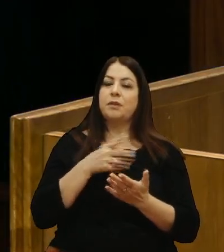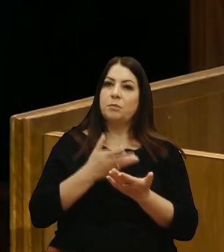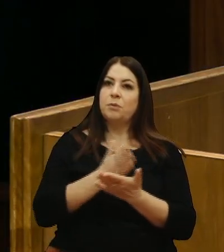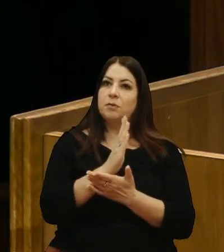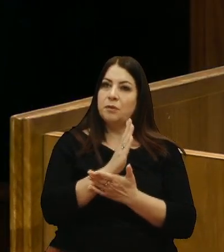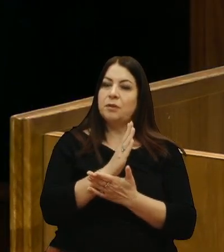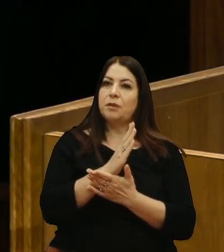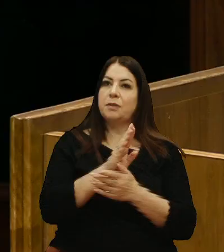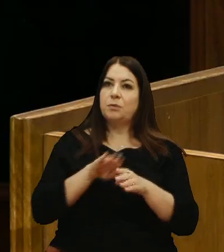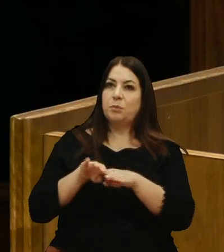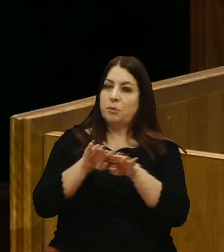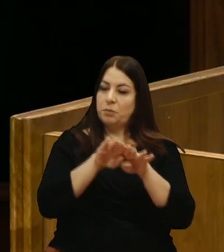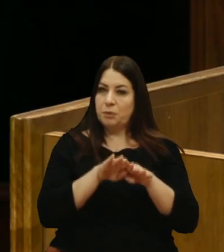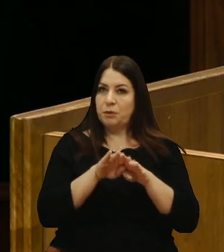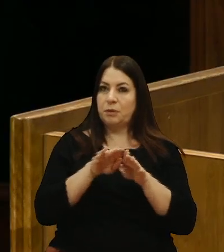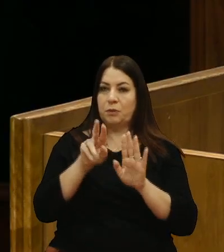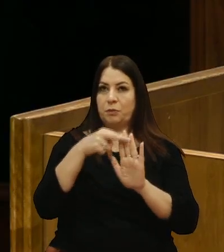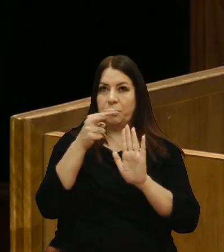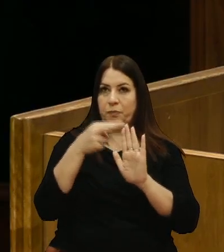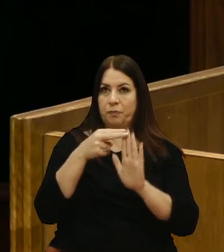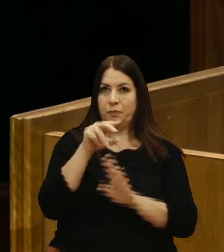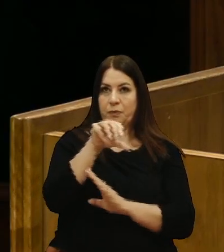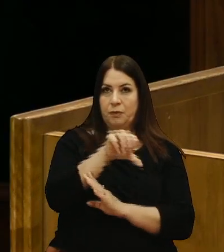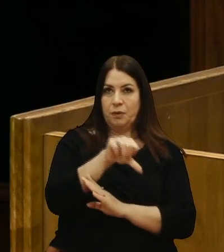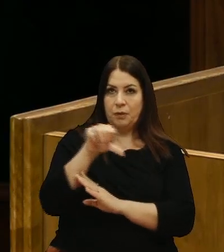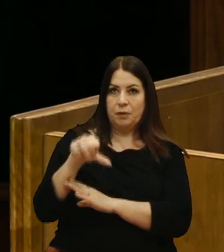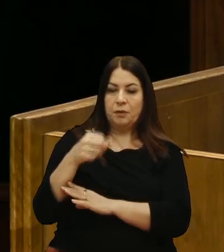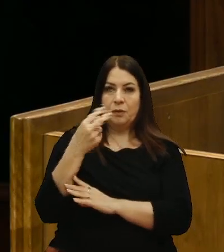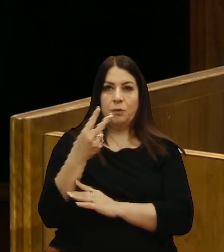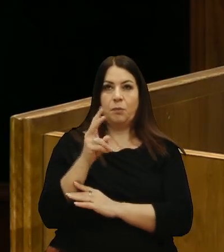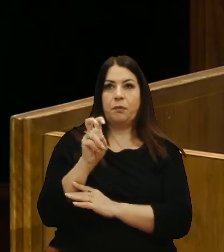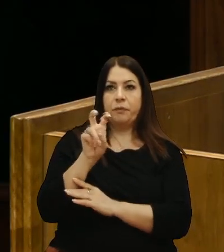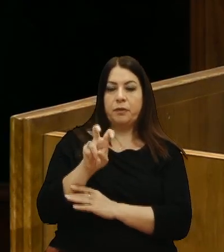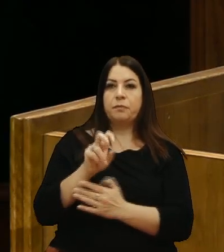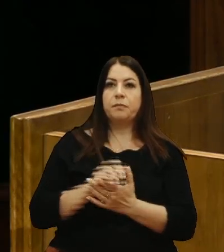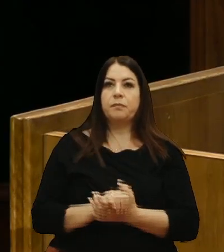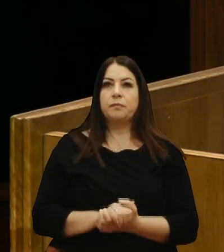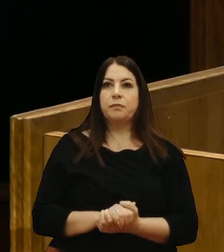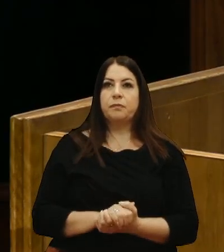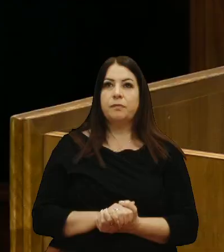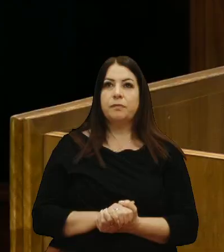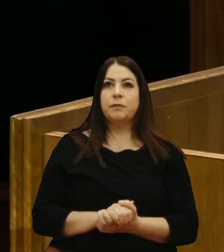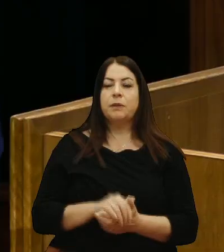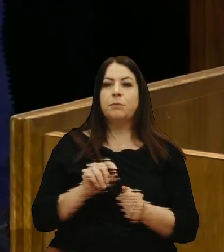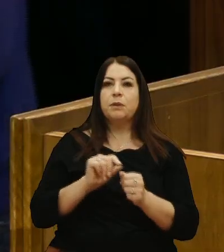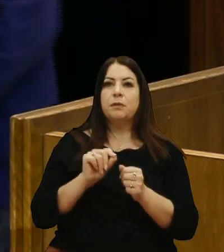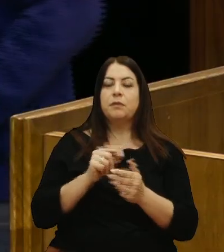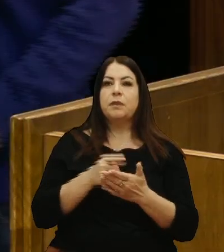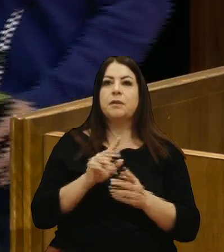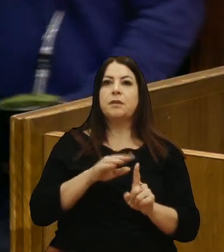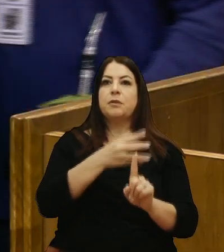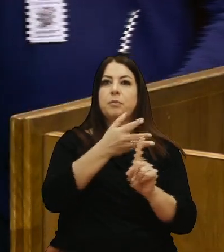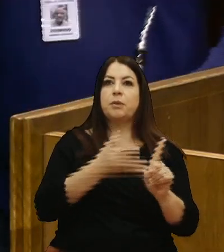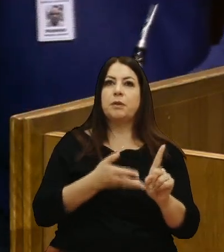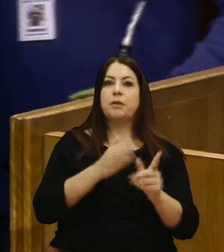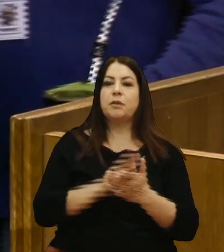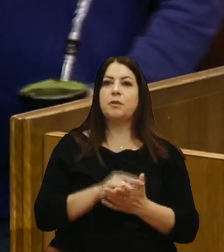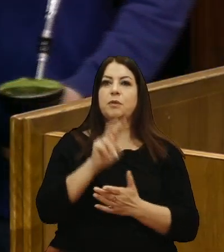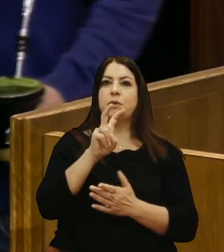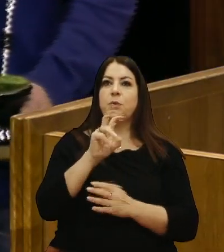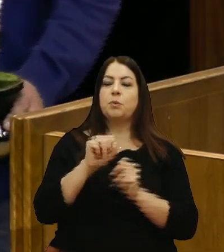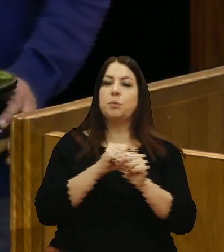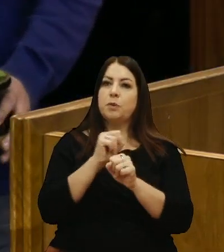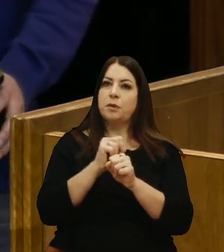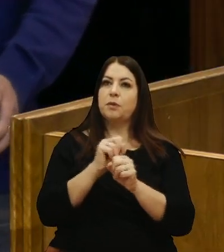aprovado por unanimidade o requerimento número 99 de 2025 para a realização da homenagem dos 50